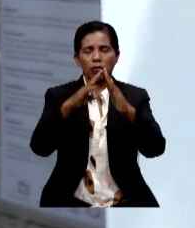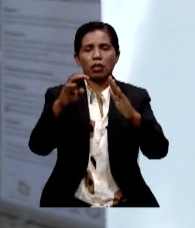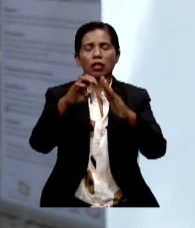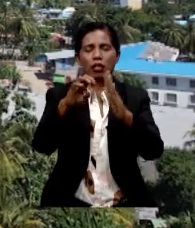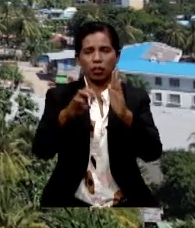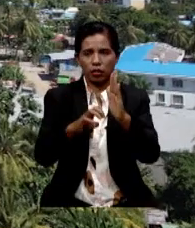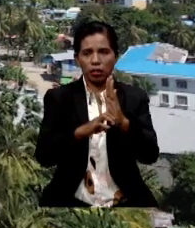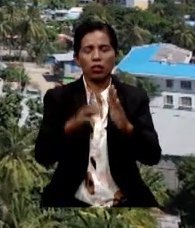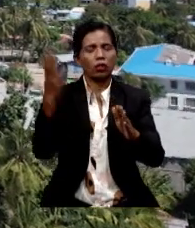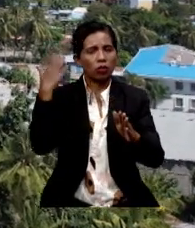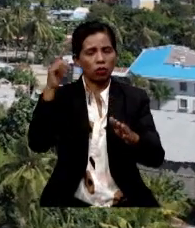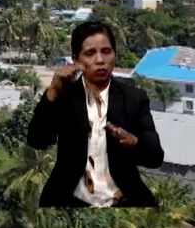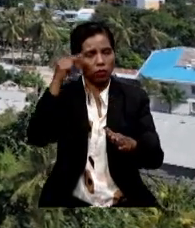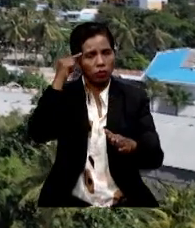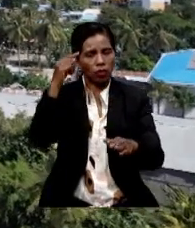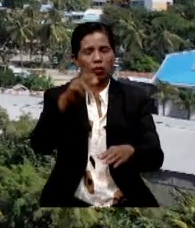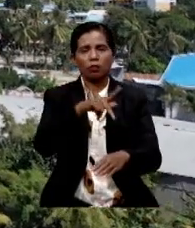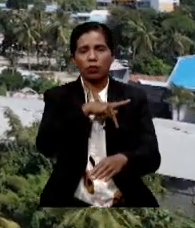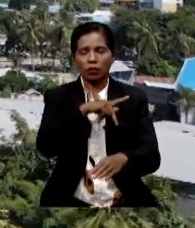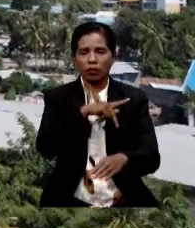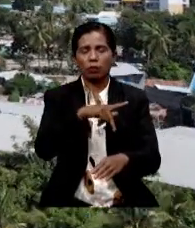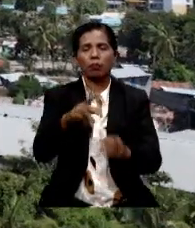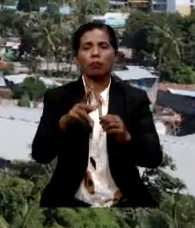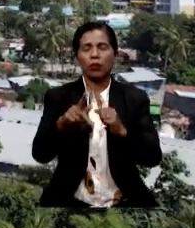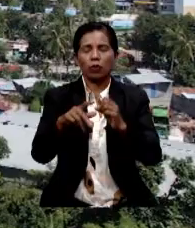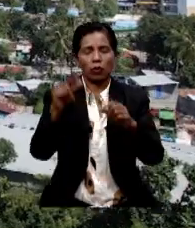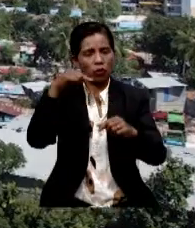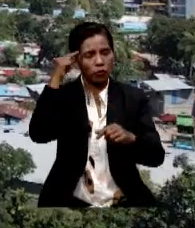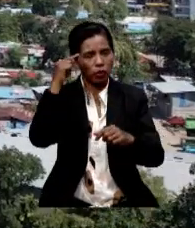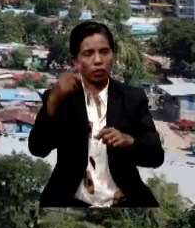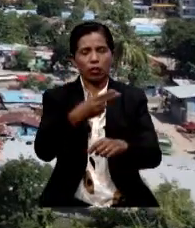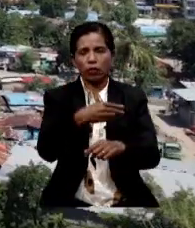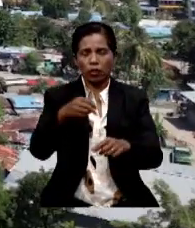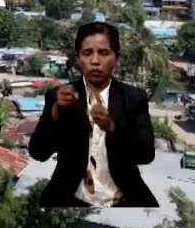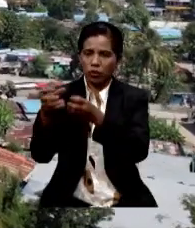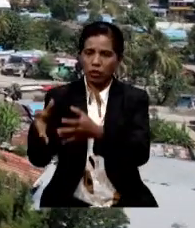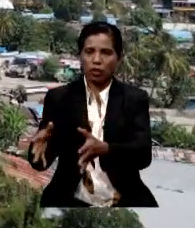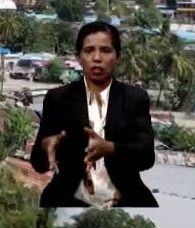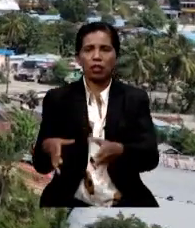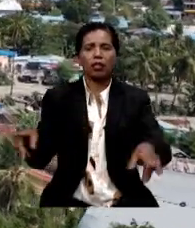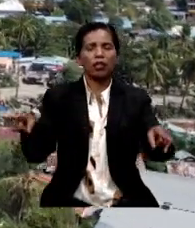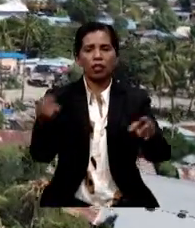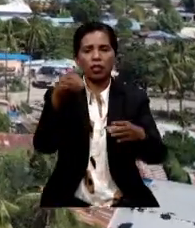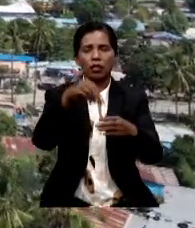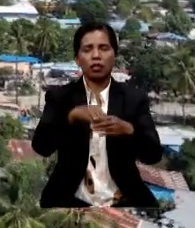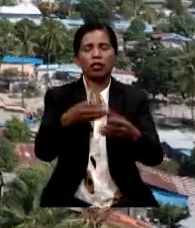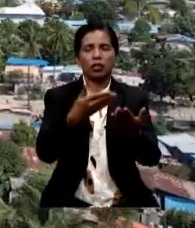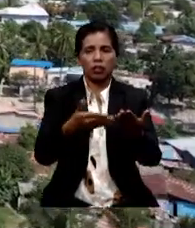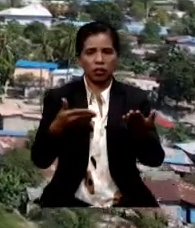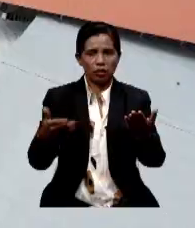kulo governo português husikela ga indonesia husikela ne